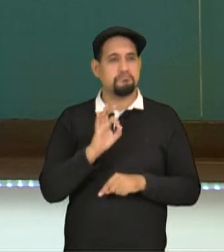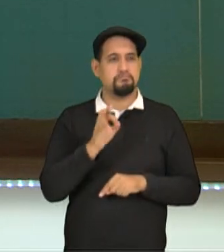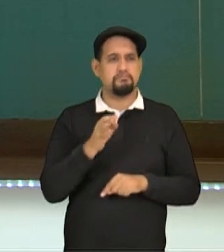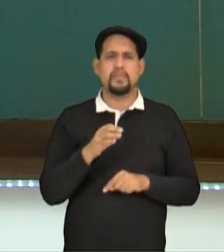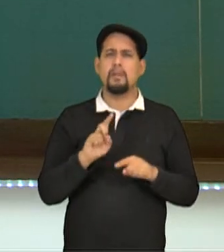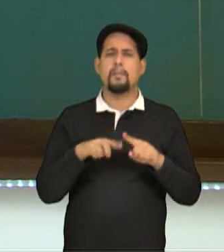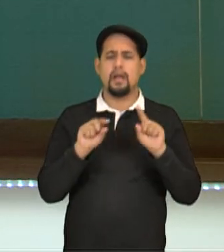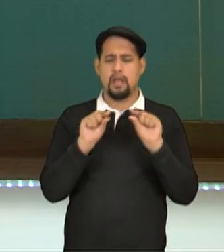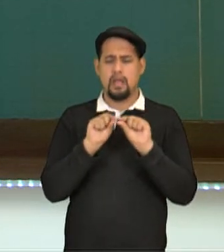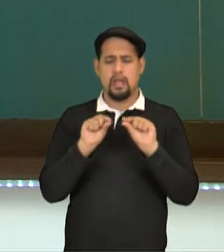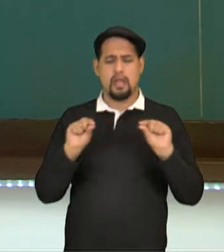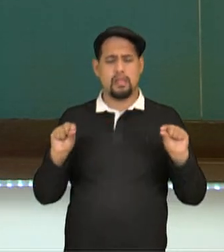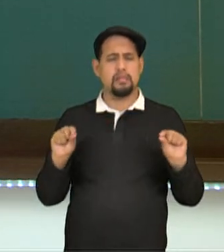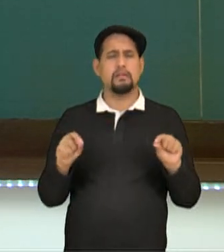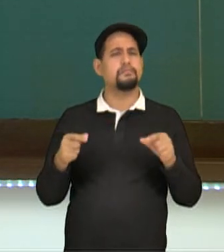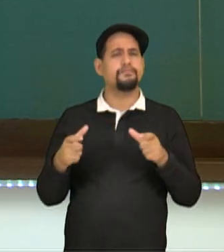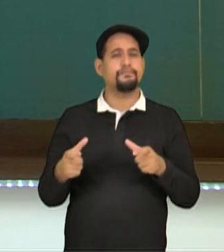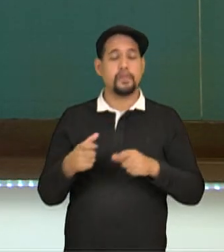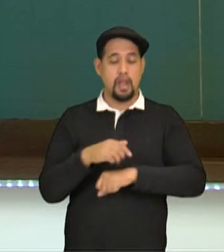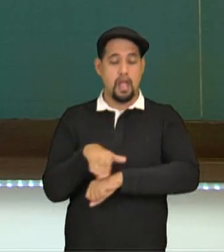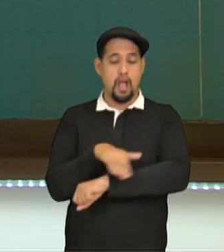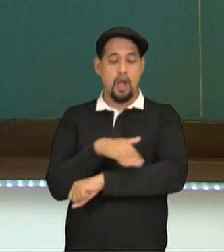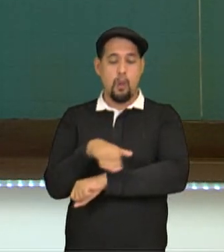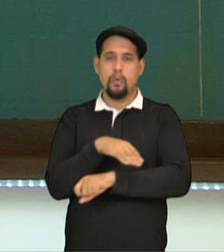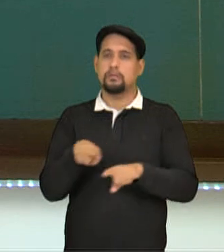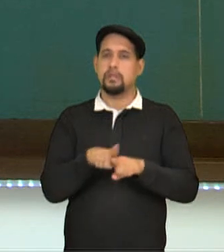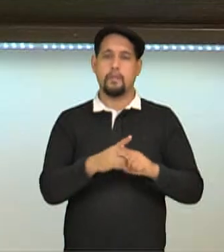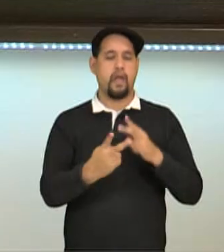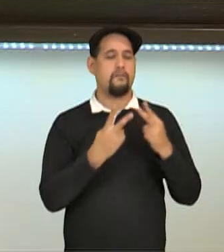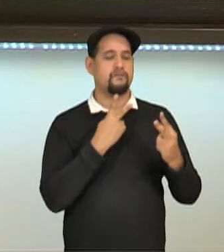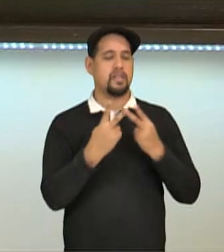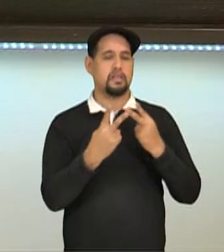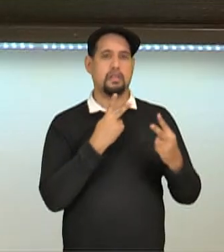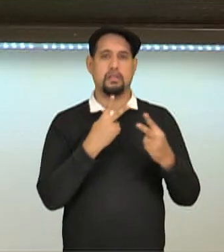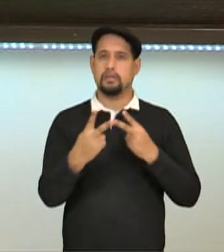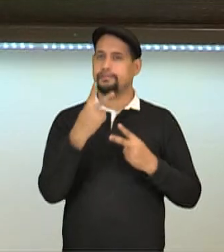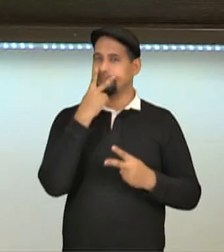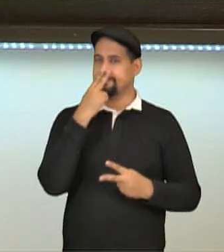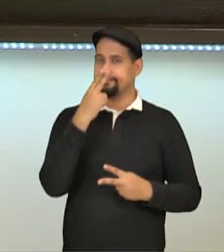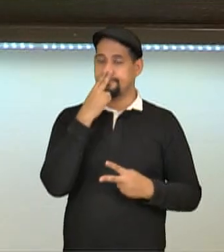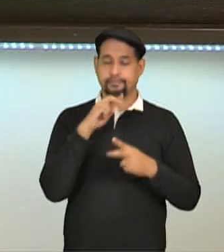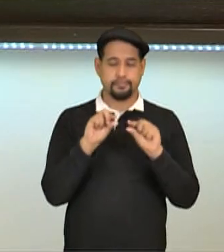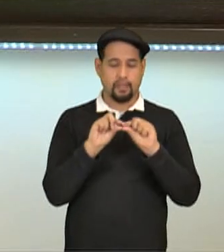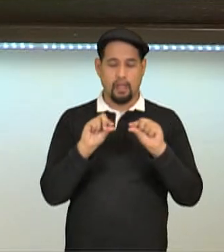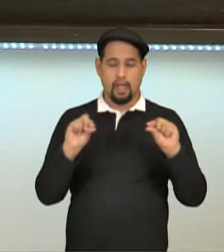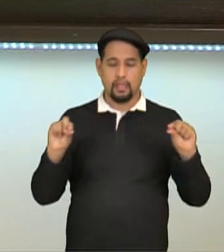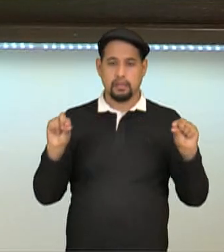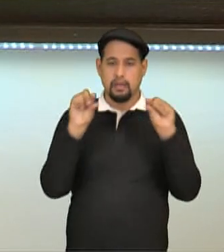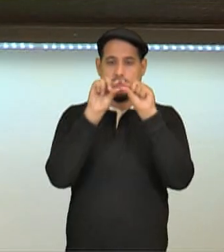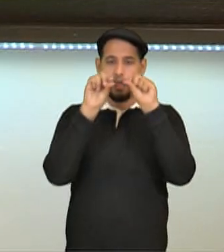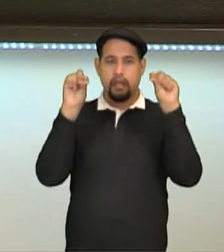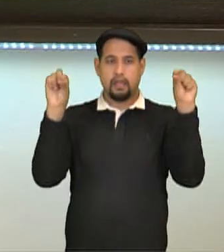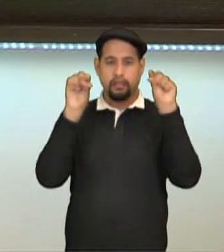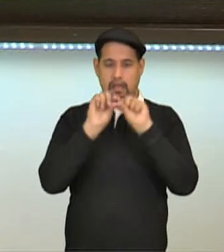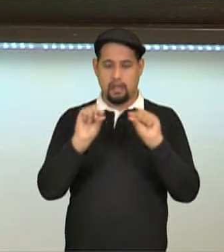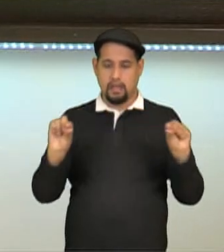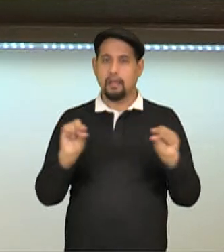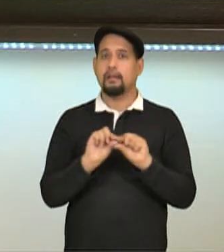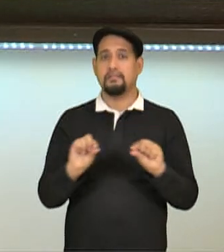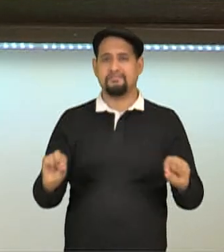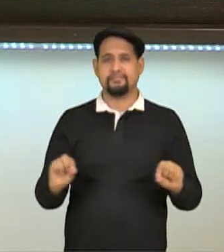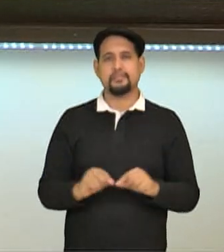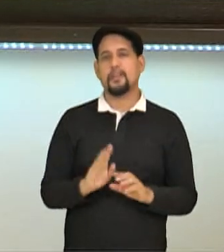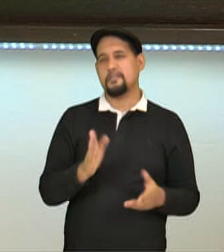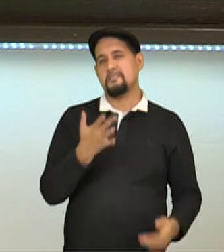E reta? As ruas e as avenidas me dão ideias de reta, certo? As ruas e as avenidas. E agora